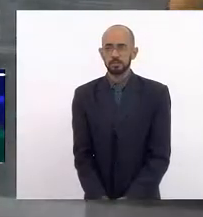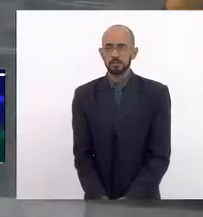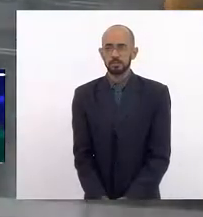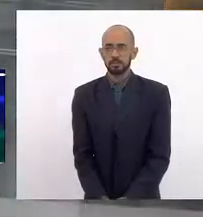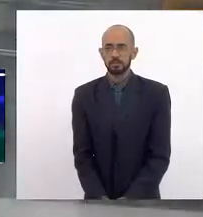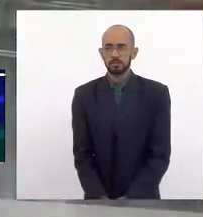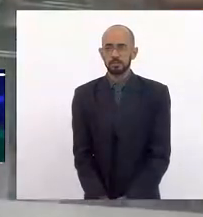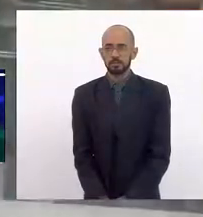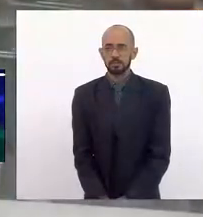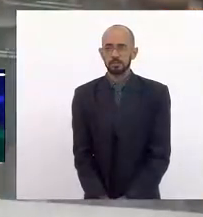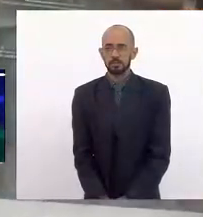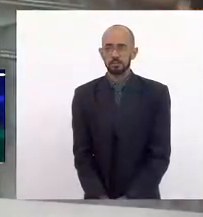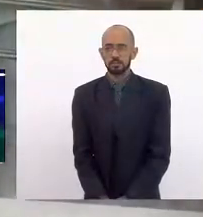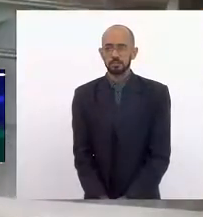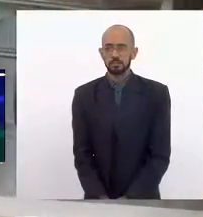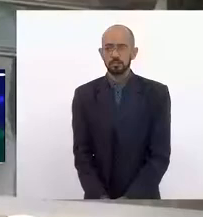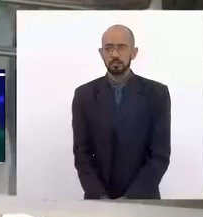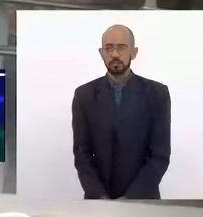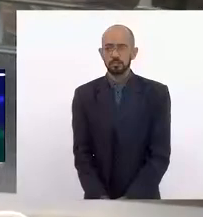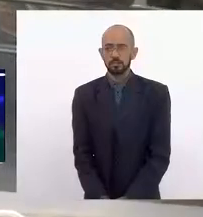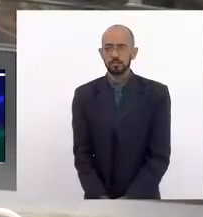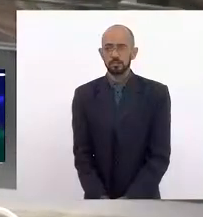E aí